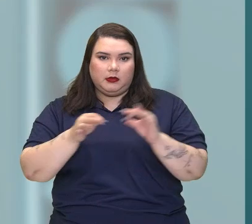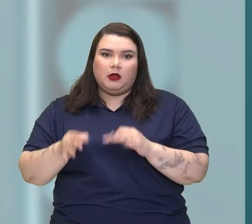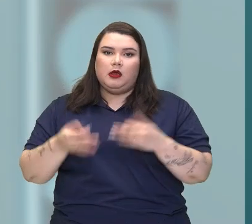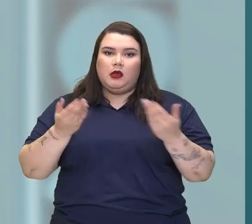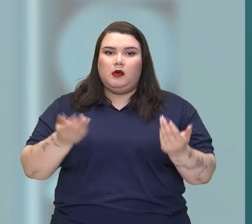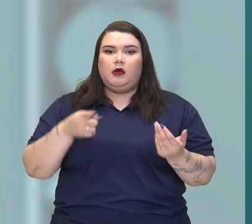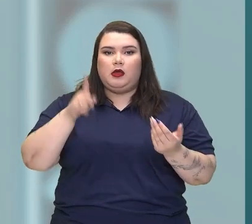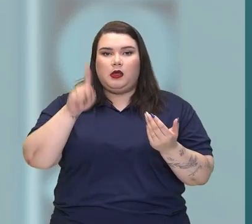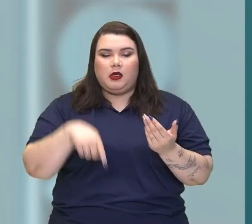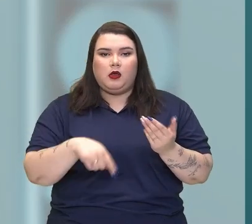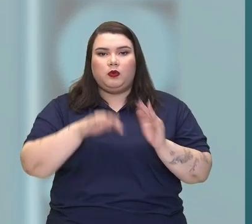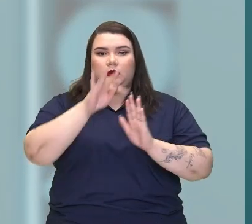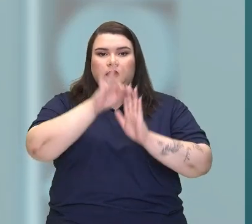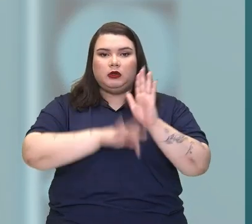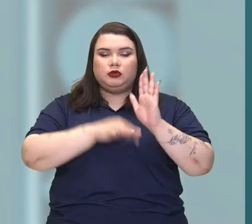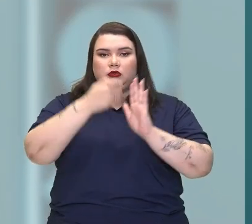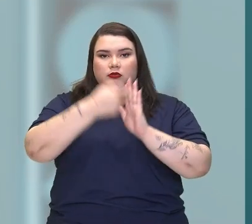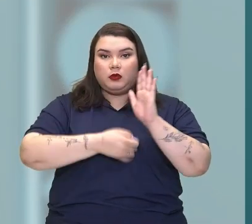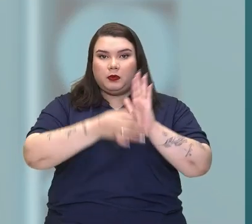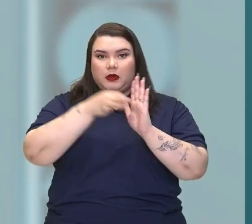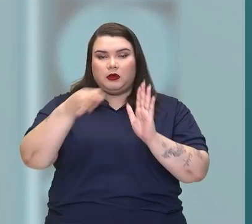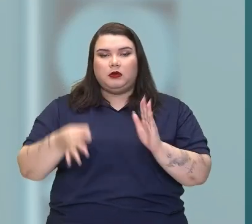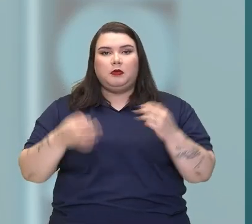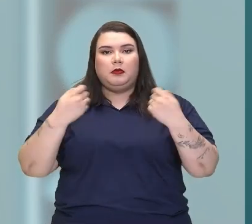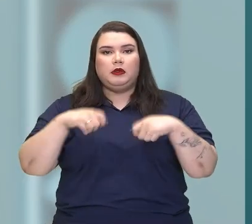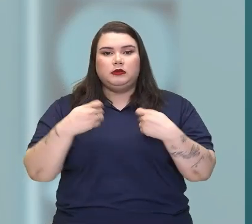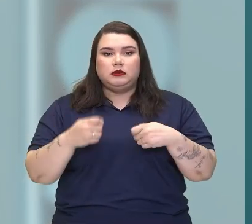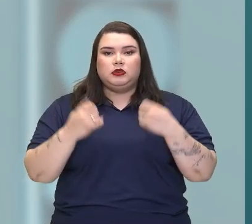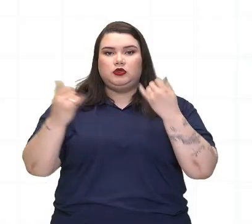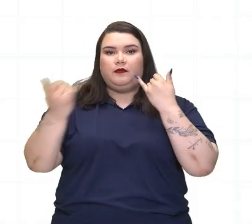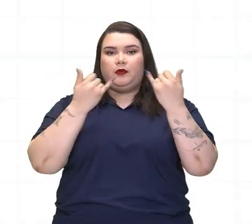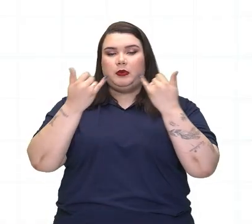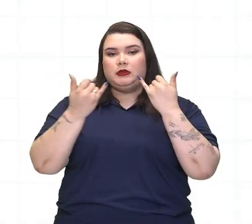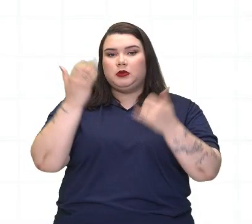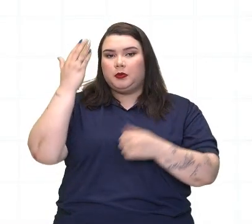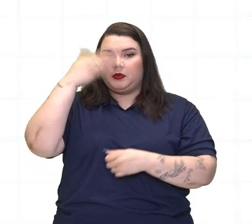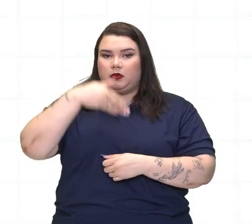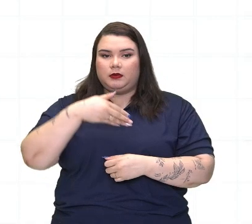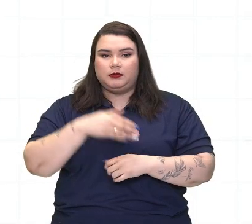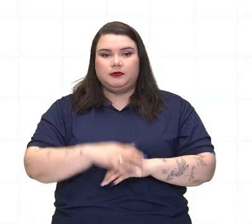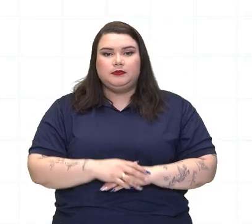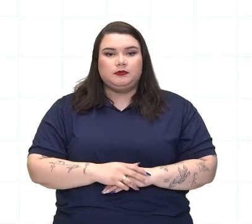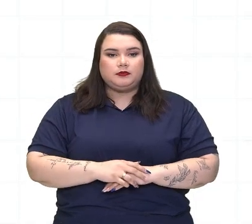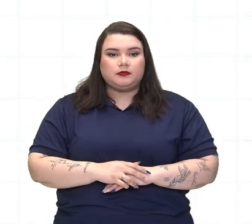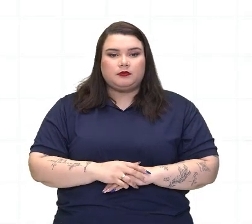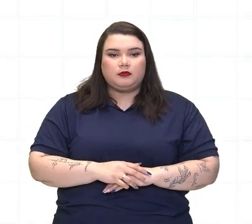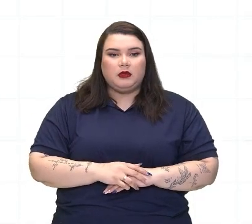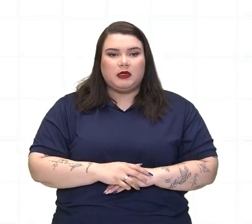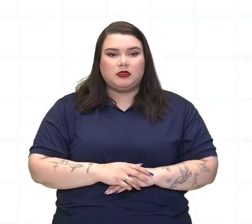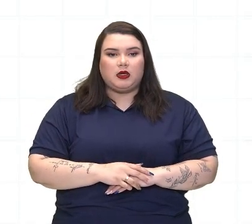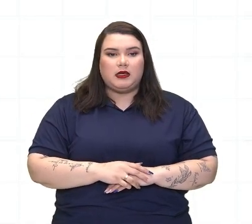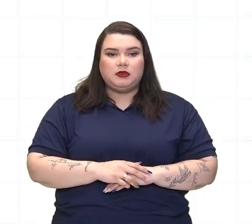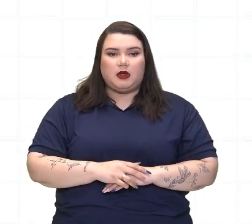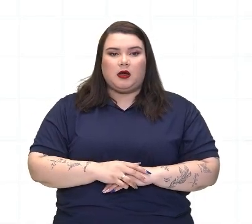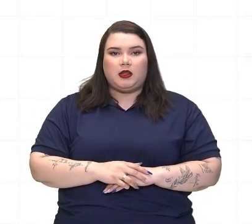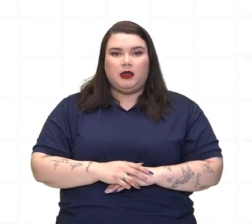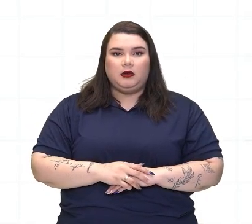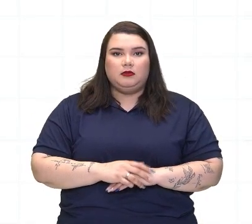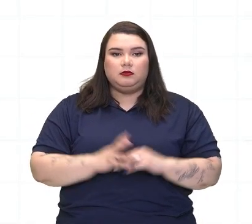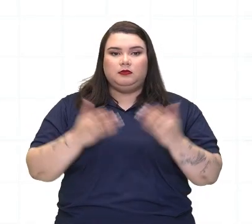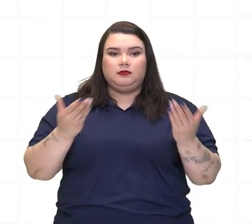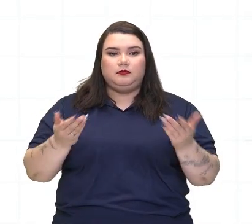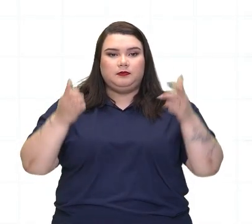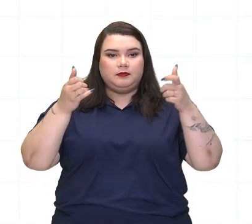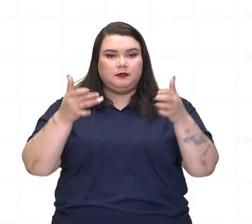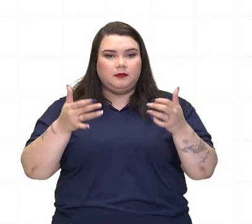de argumentação, o embasamento, perfeito? E óbvio, a reportagem vai seguir, trazendo mais elementos visuais, né? Aqui